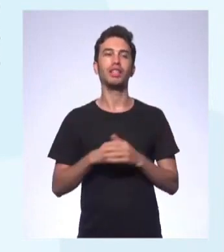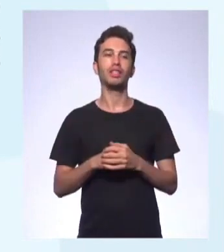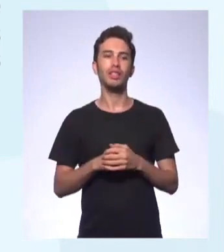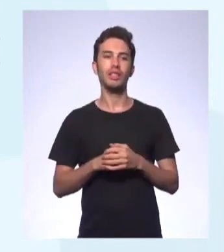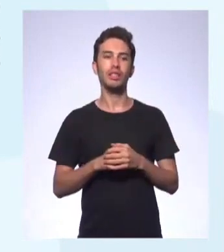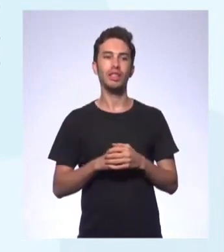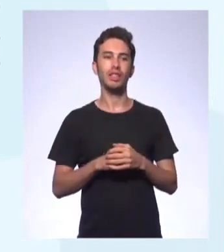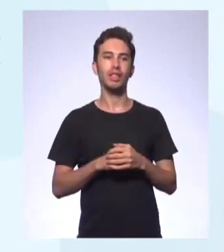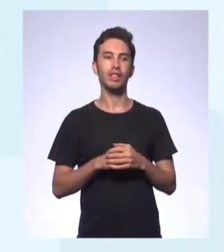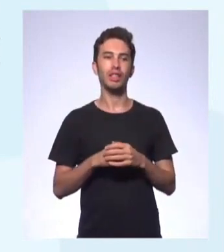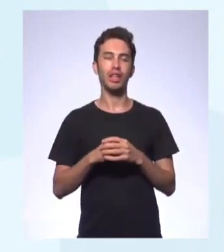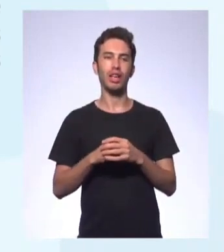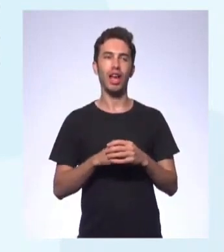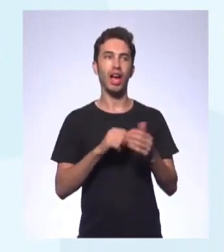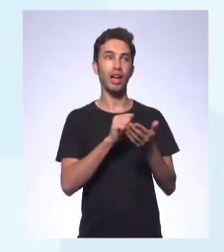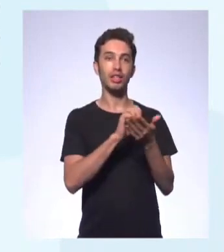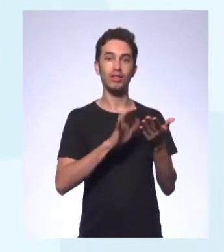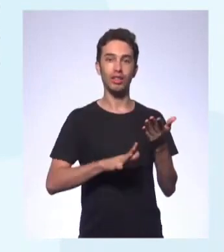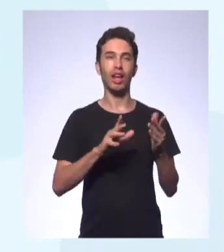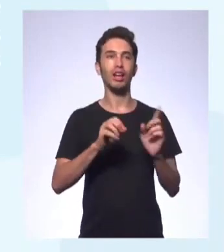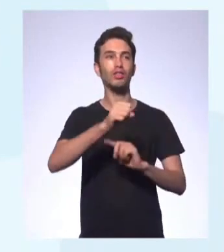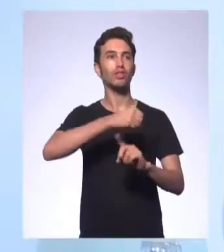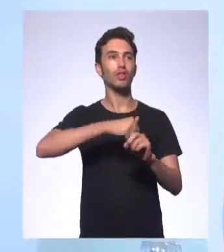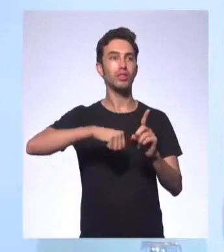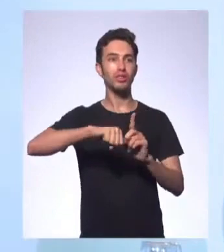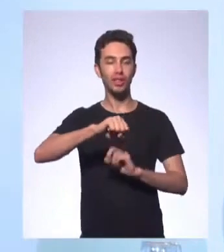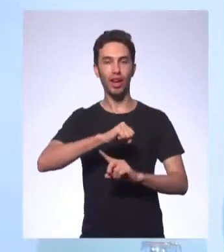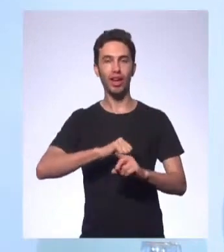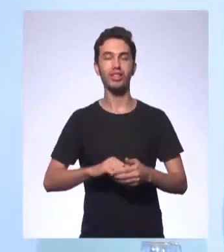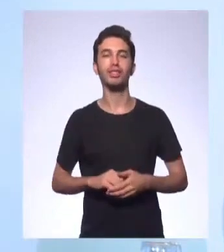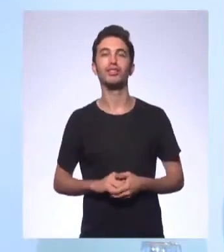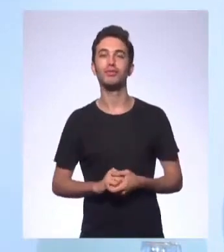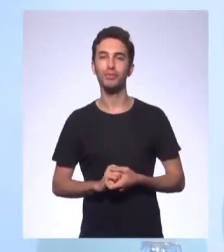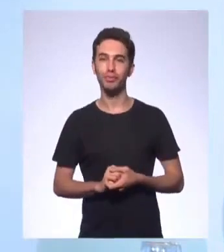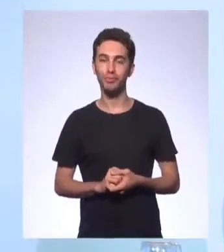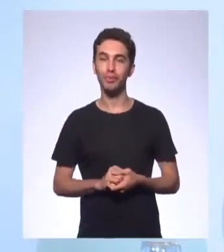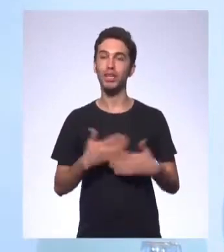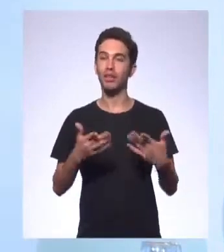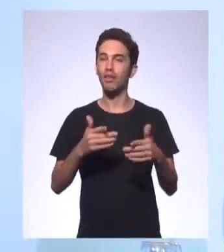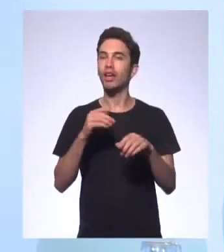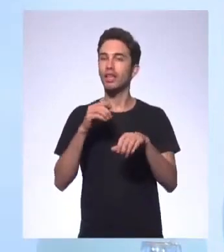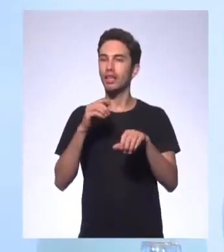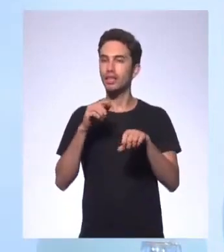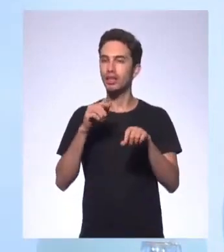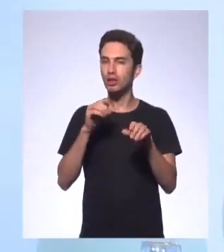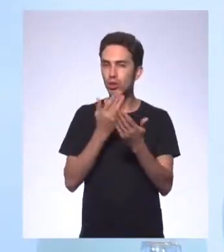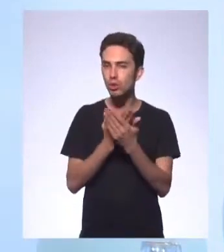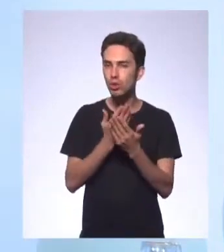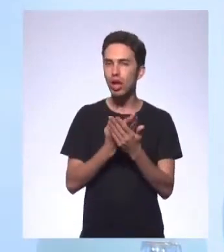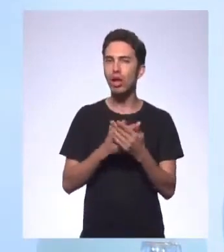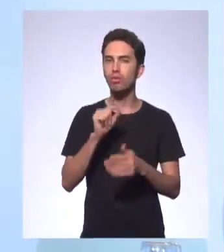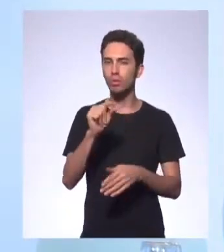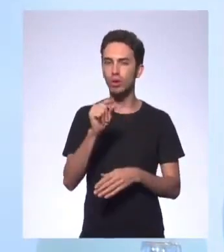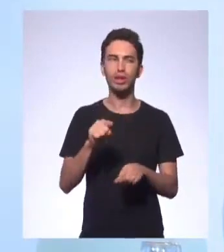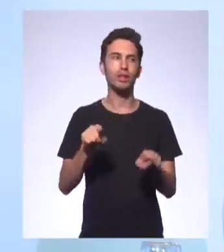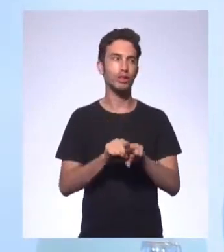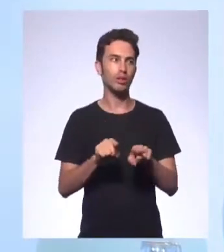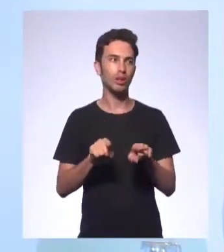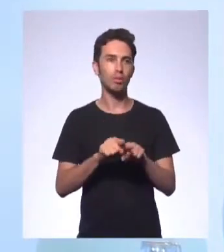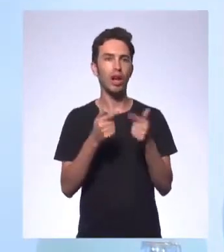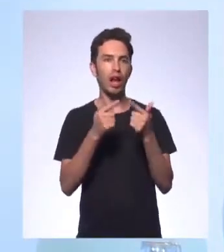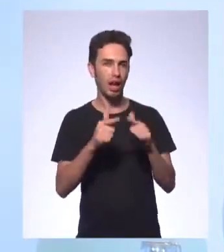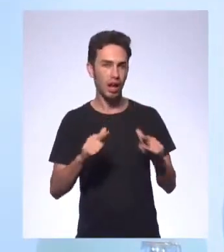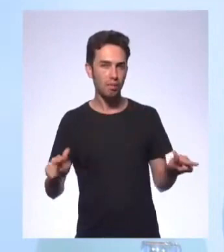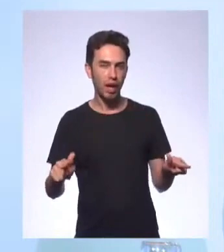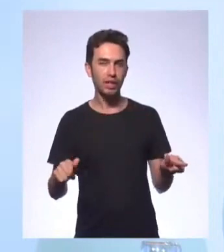atividades sociais. Então, a gente vai estudar aí um pouquinho da gramática, né? Porque quando fala de analisar os efeitos